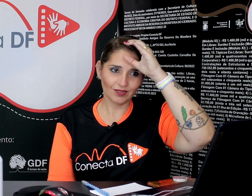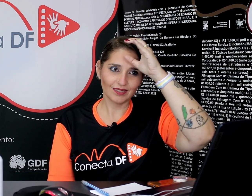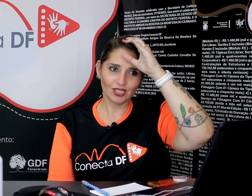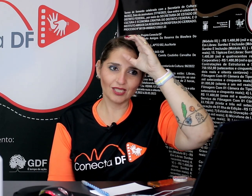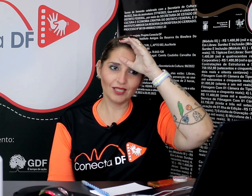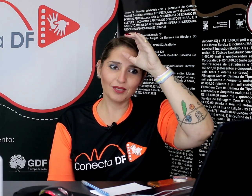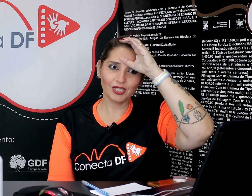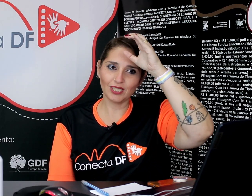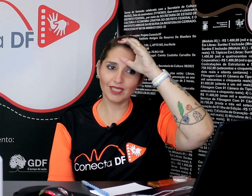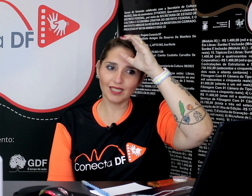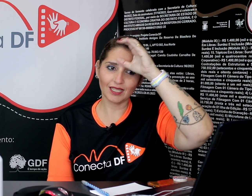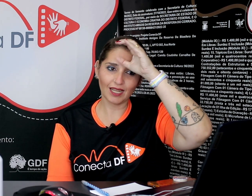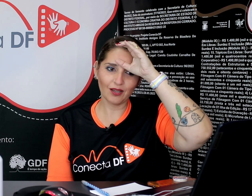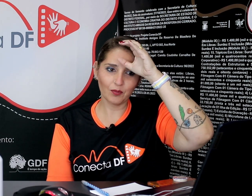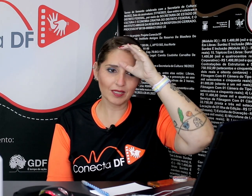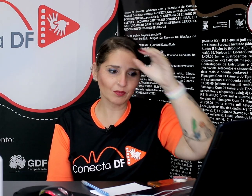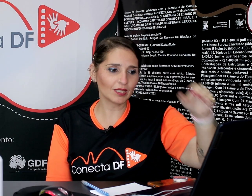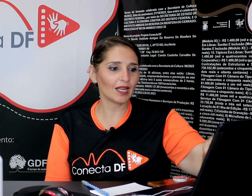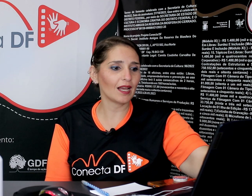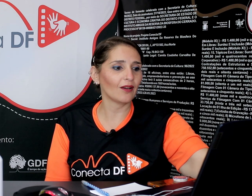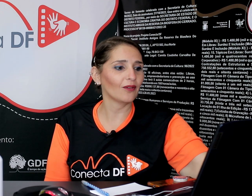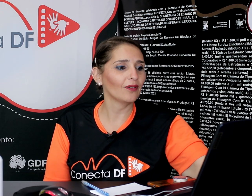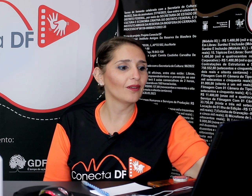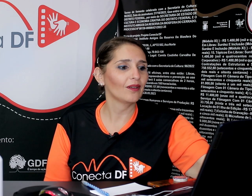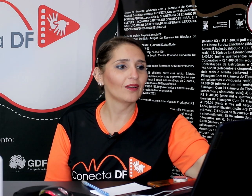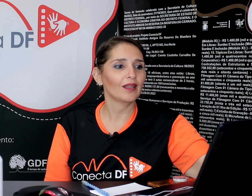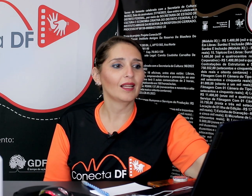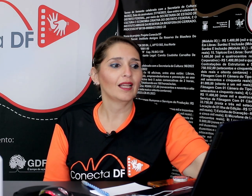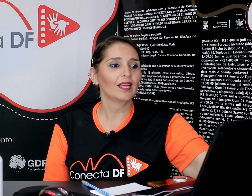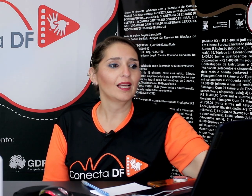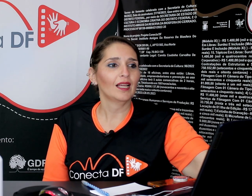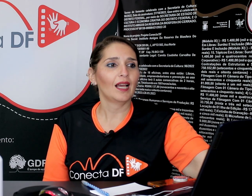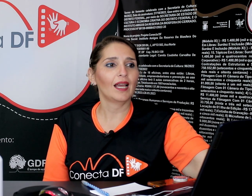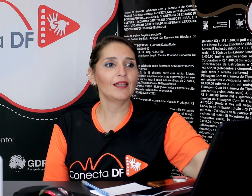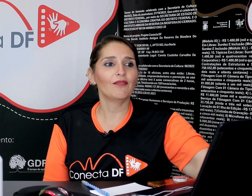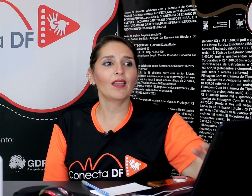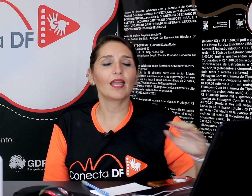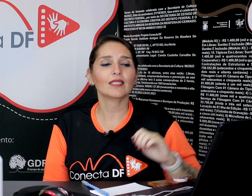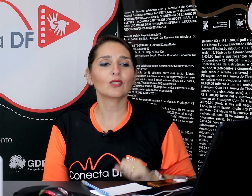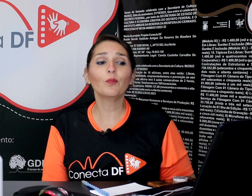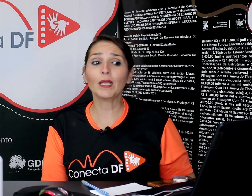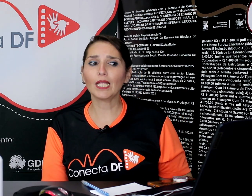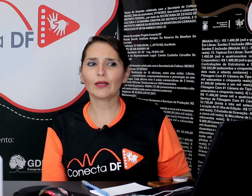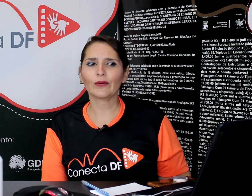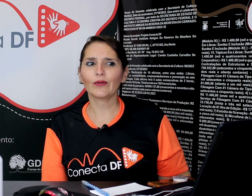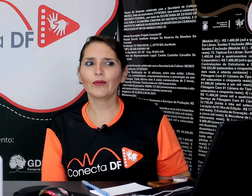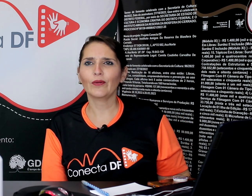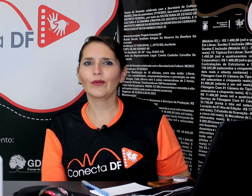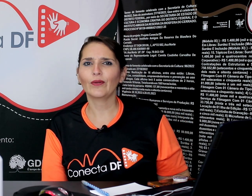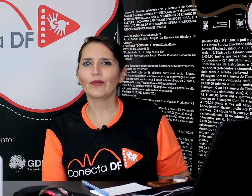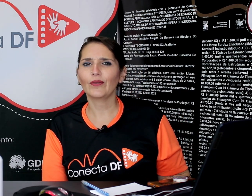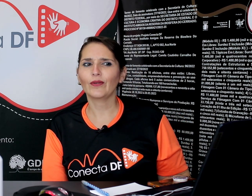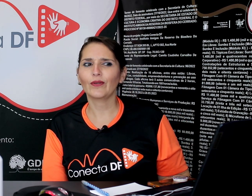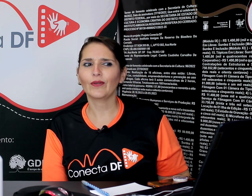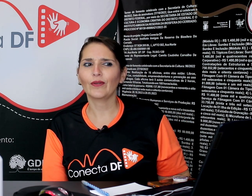Isso. Tio e tia, né? O mesmo sinal. Aí